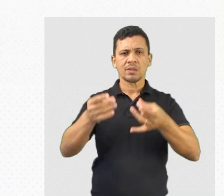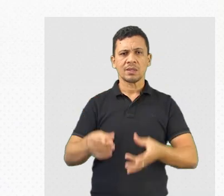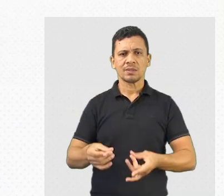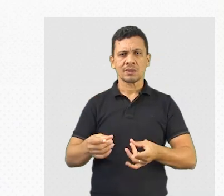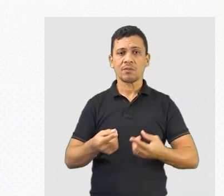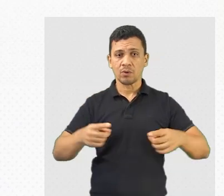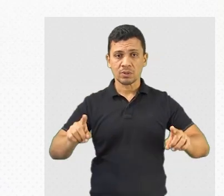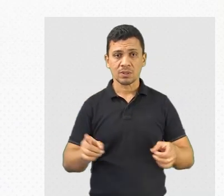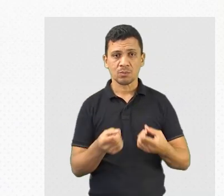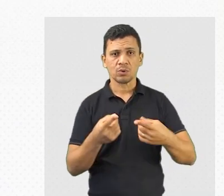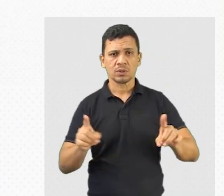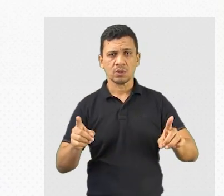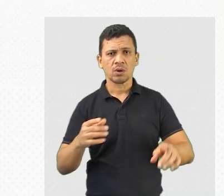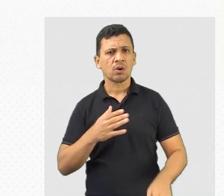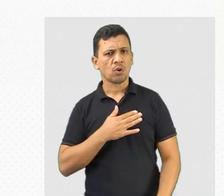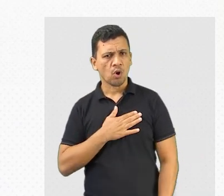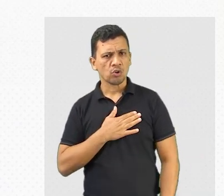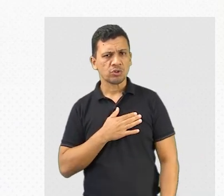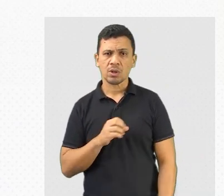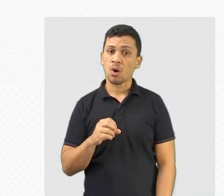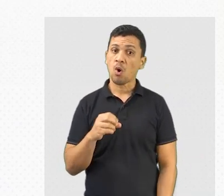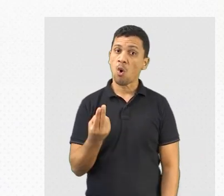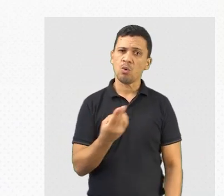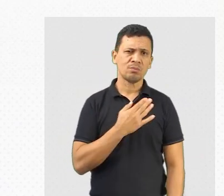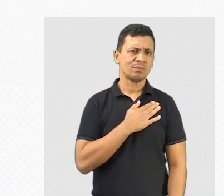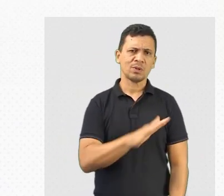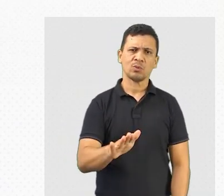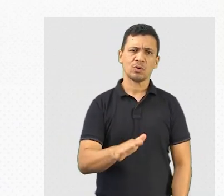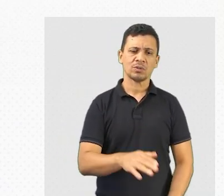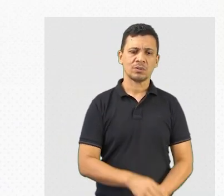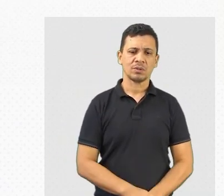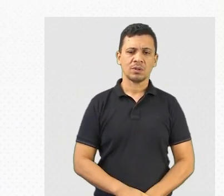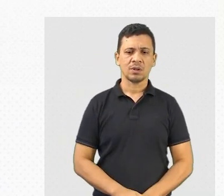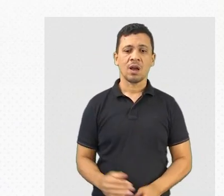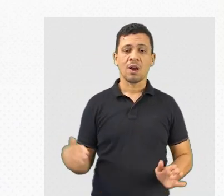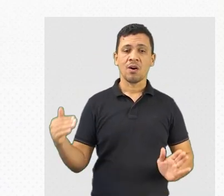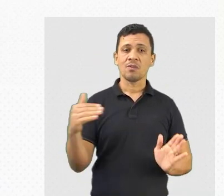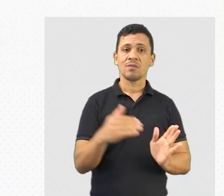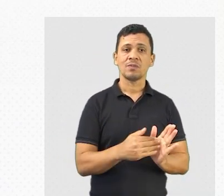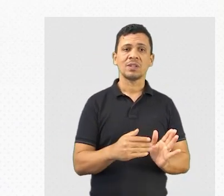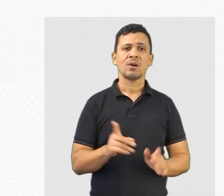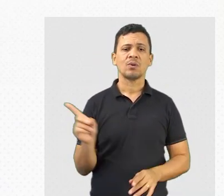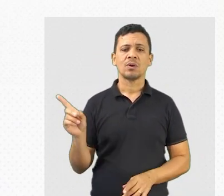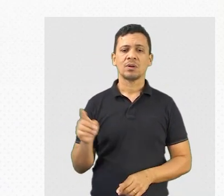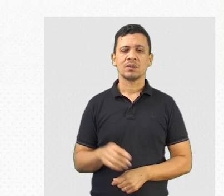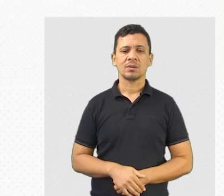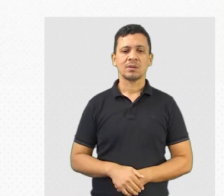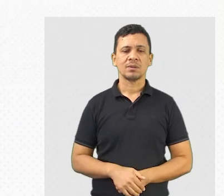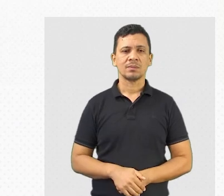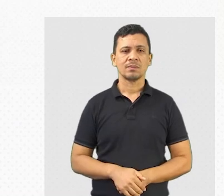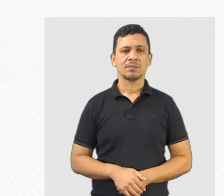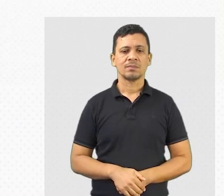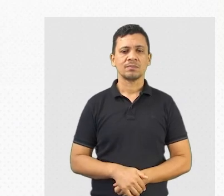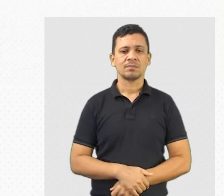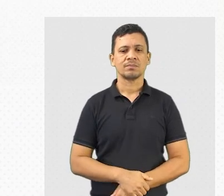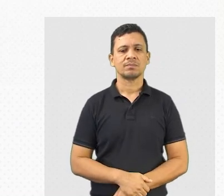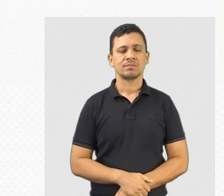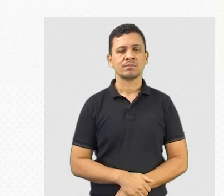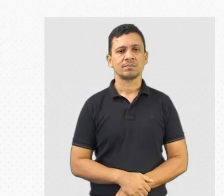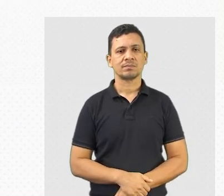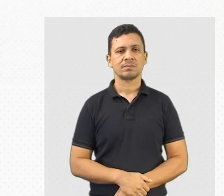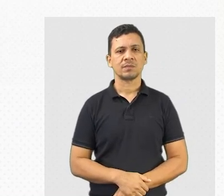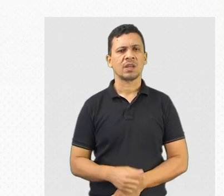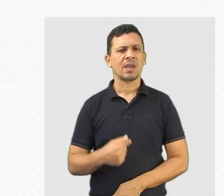canção, ele gosta ou não? Olha como ele termina a mensagem. I like it very